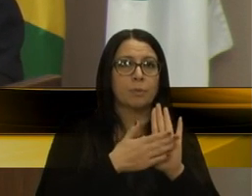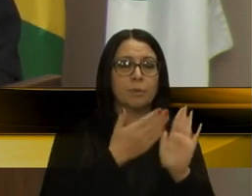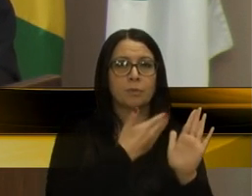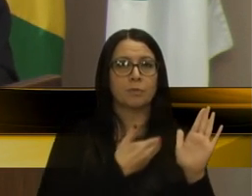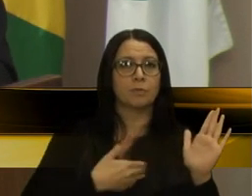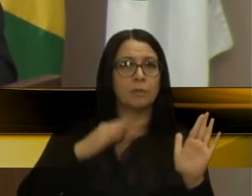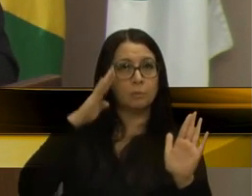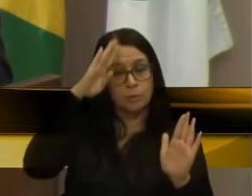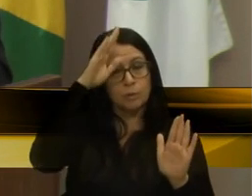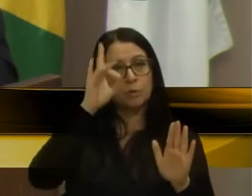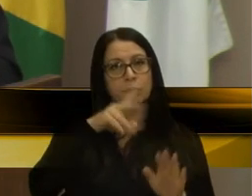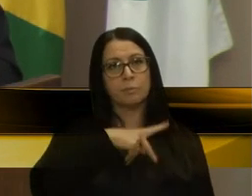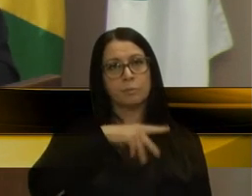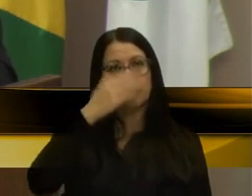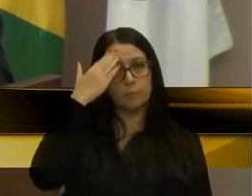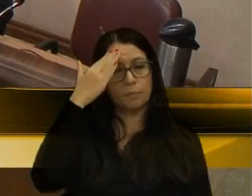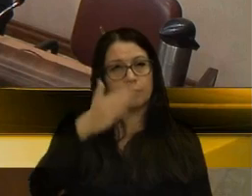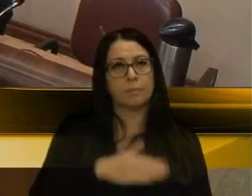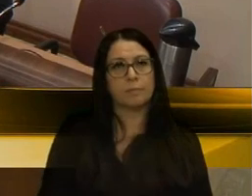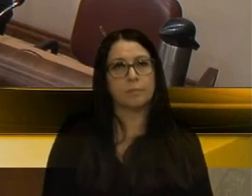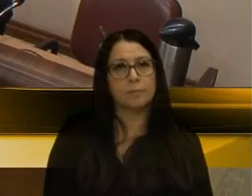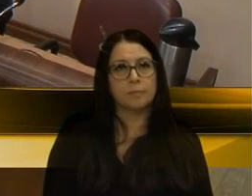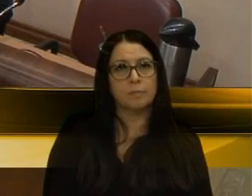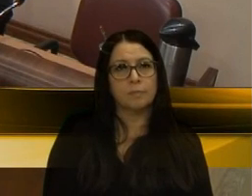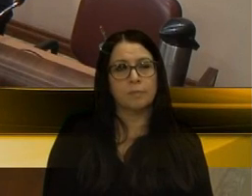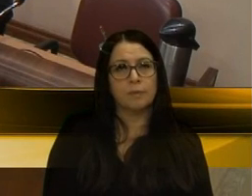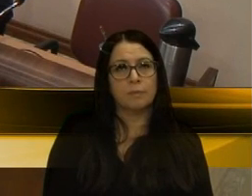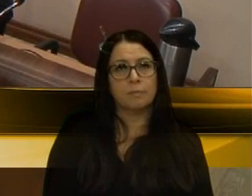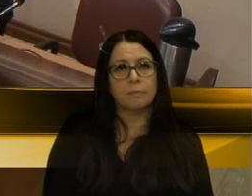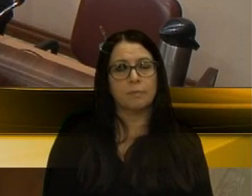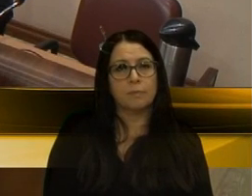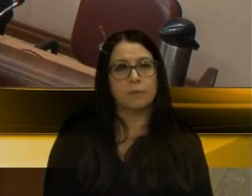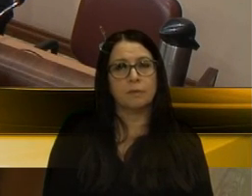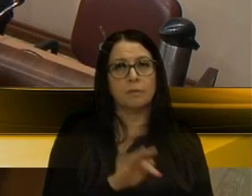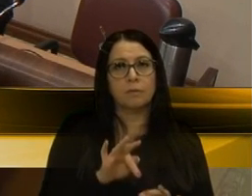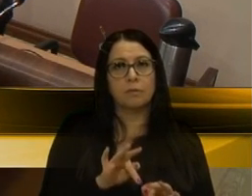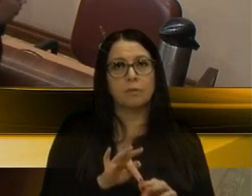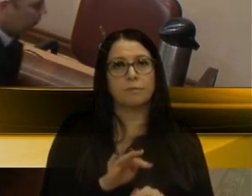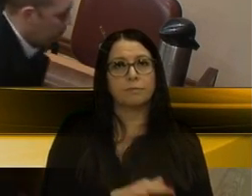Bolsonaro. Era isso, senhor presidente. Obrigado. Encerrado